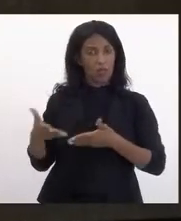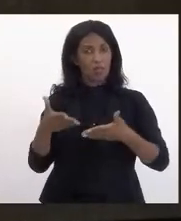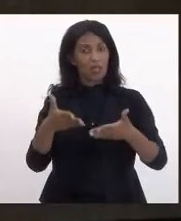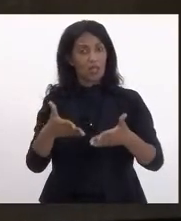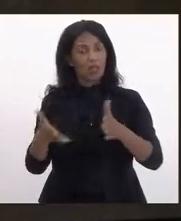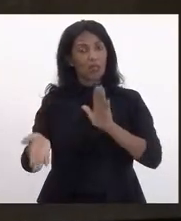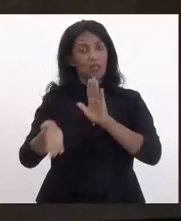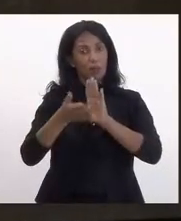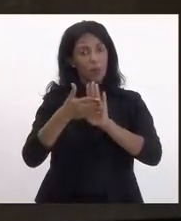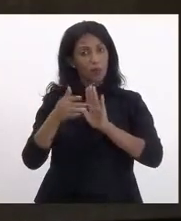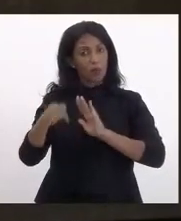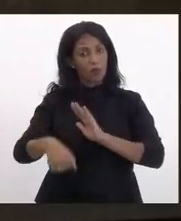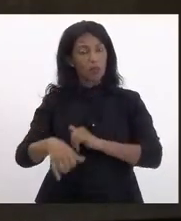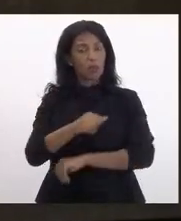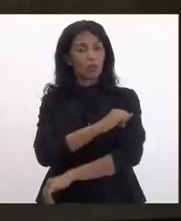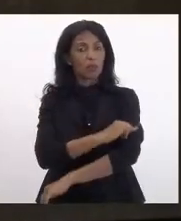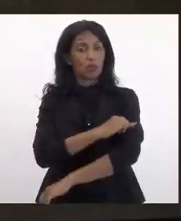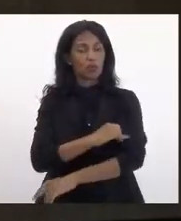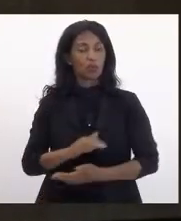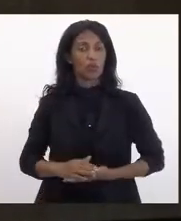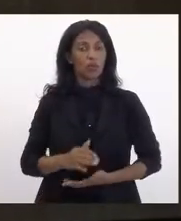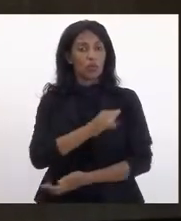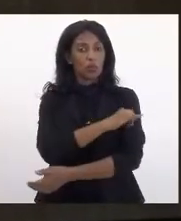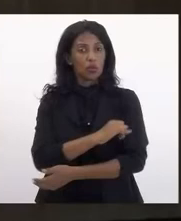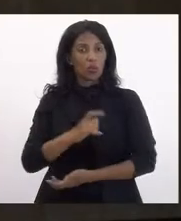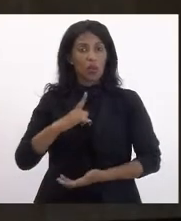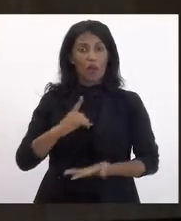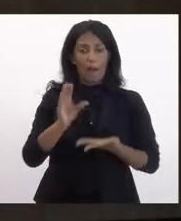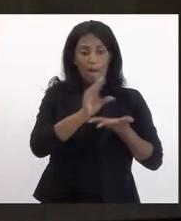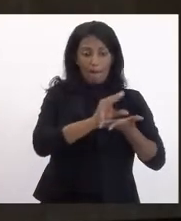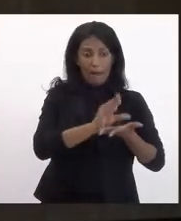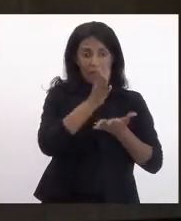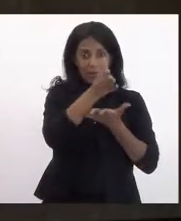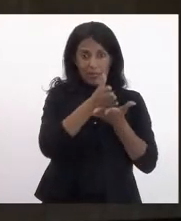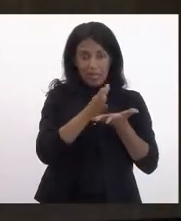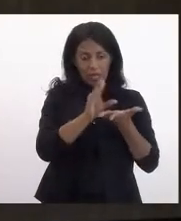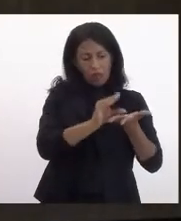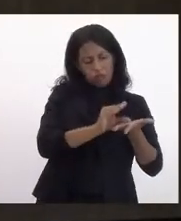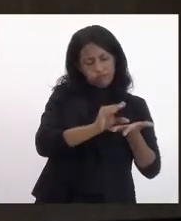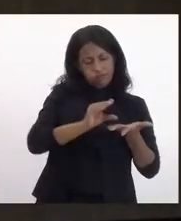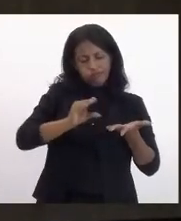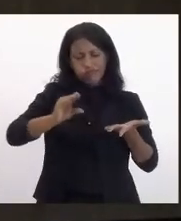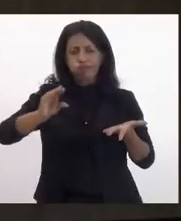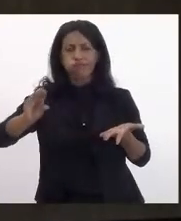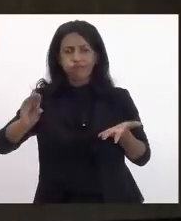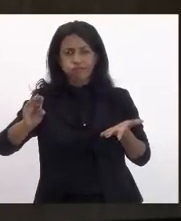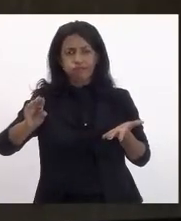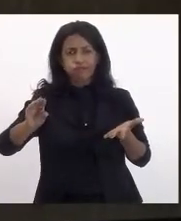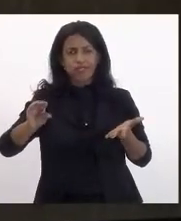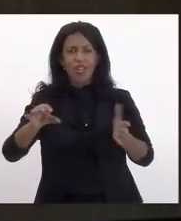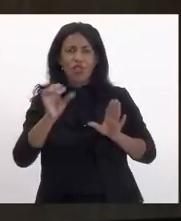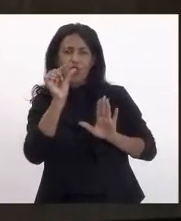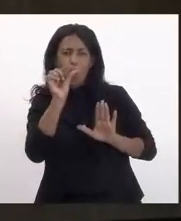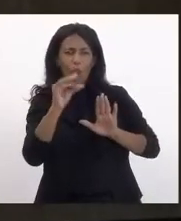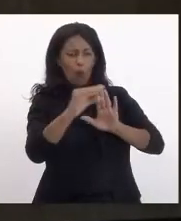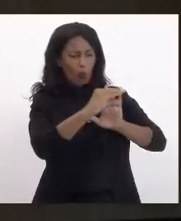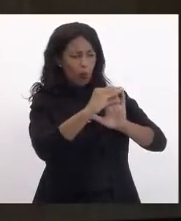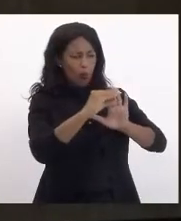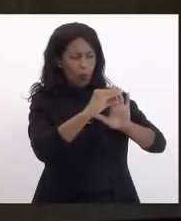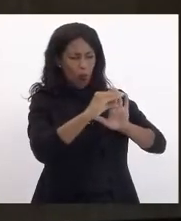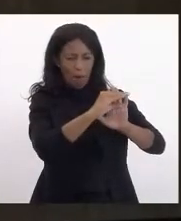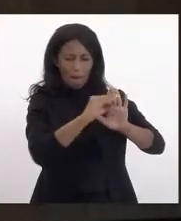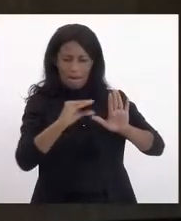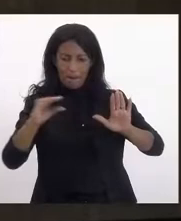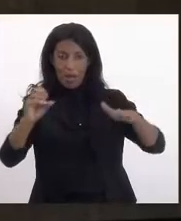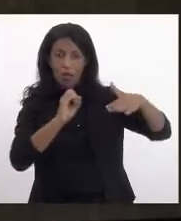está propondo aqui no Rio de Janeiro, que o Rio de Janeiro use uma parcela, uma ínfima parcela, dos recursos do Fundo Estadual